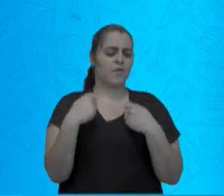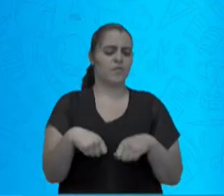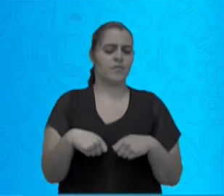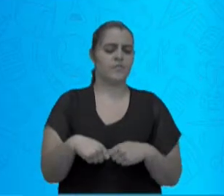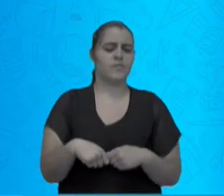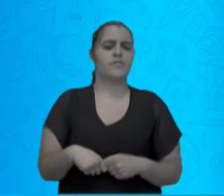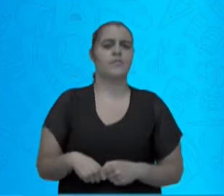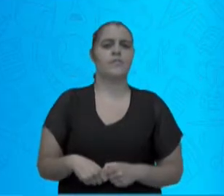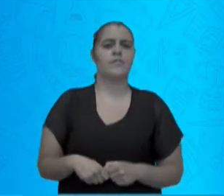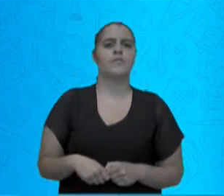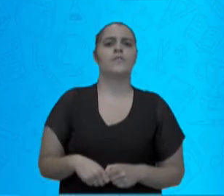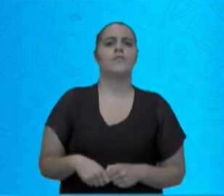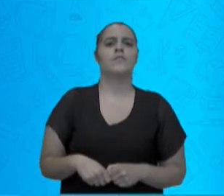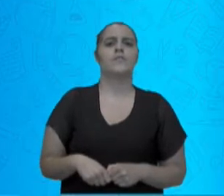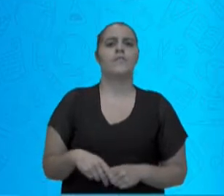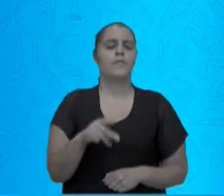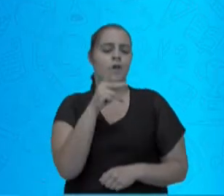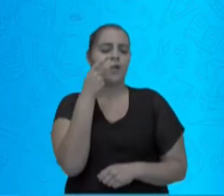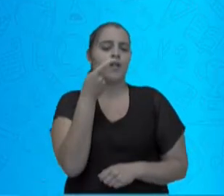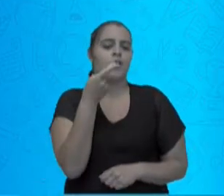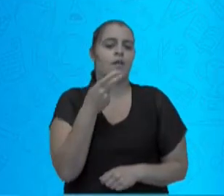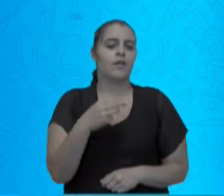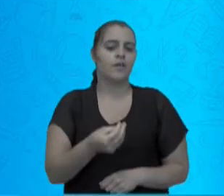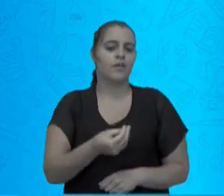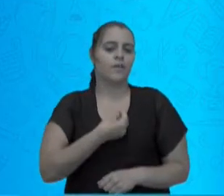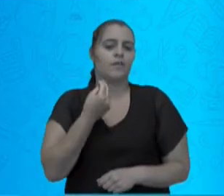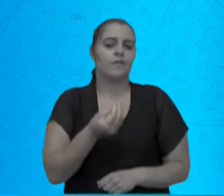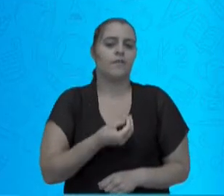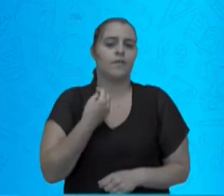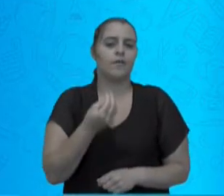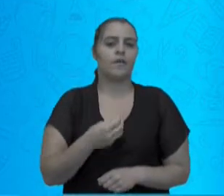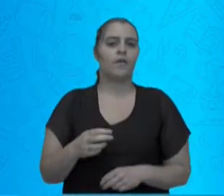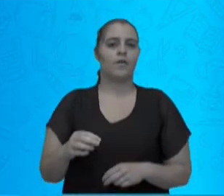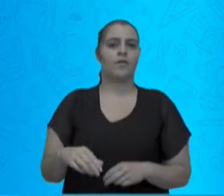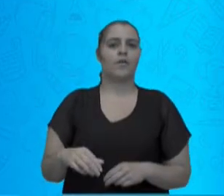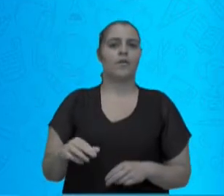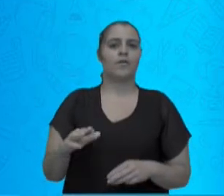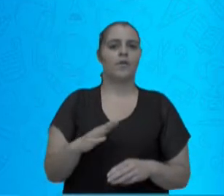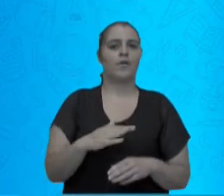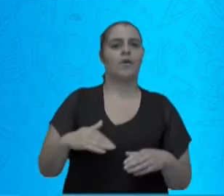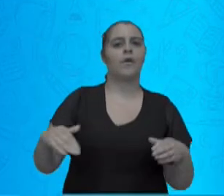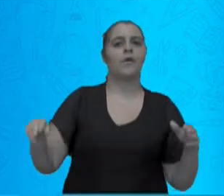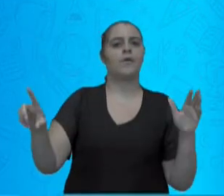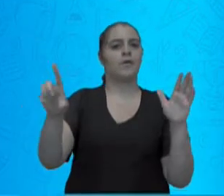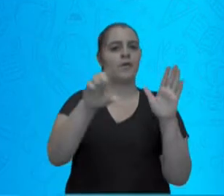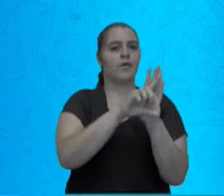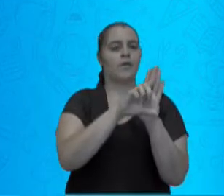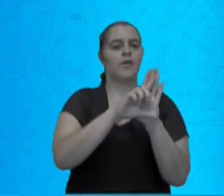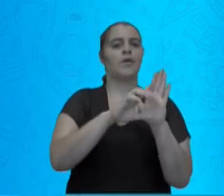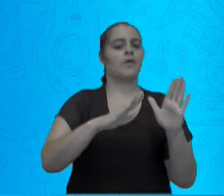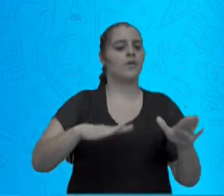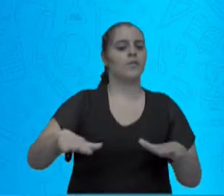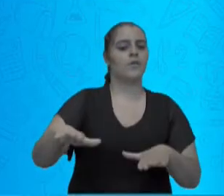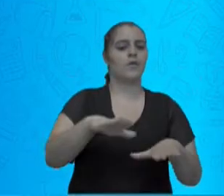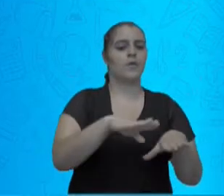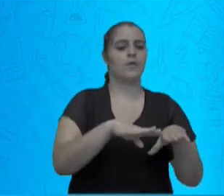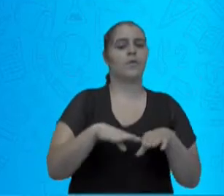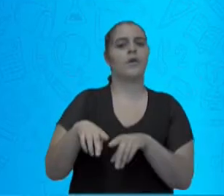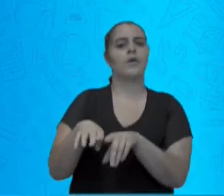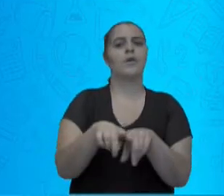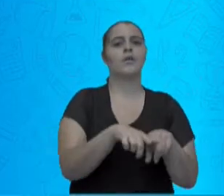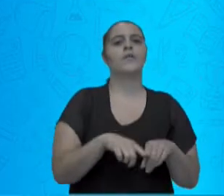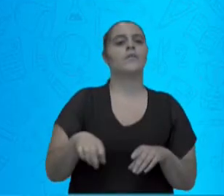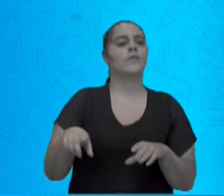podemos, dizer que vivemos sob as mesmas leis.